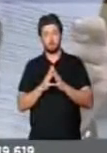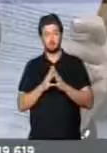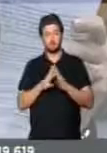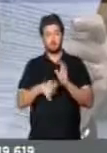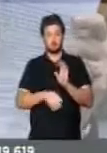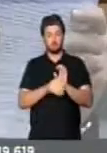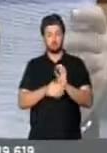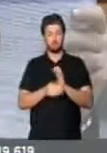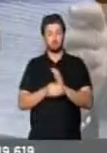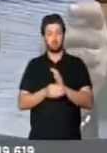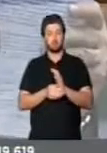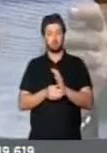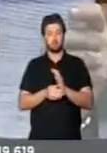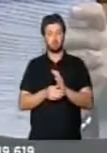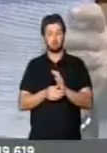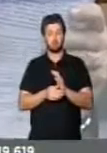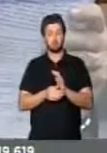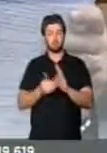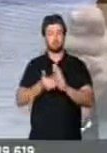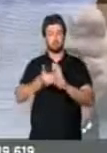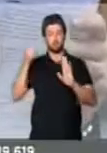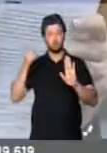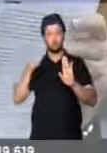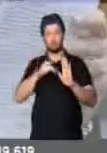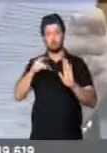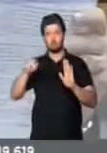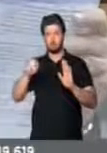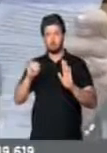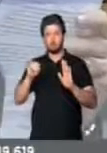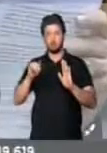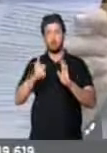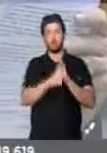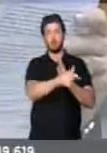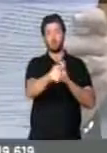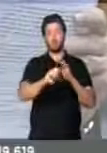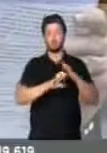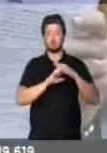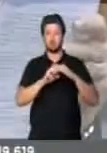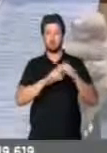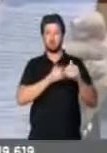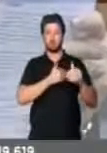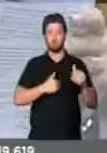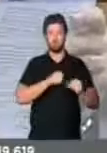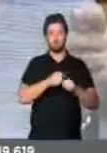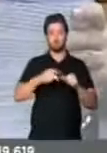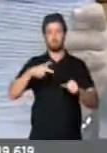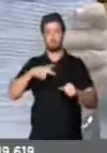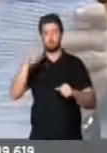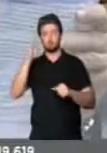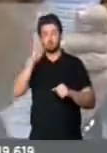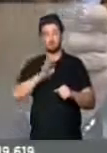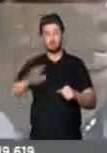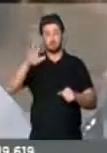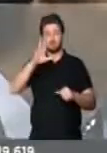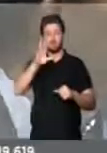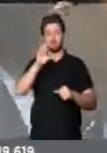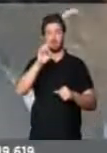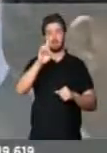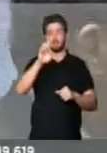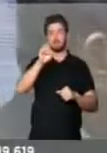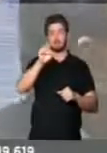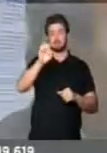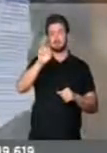uma emenda para eliminar do PPI as demais privatizações do Programa Nacional de